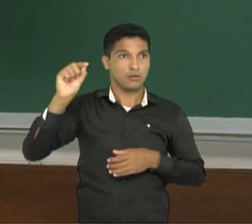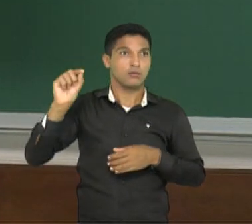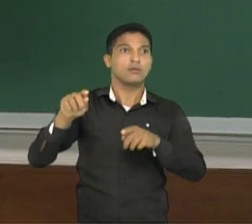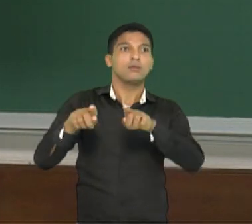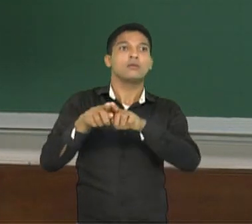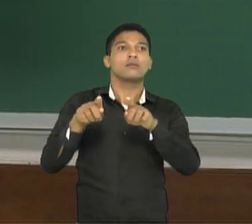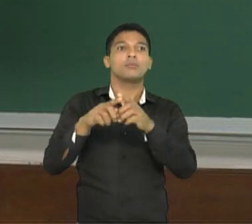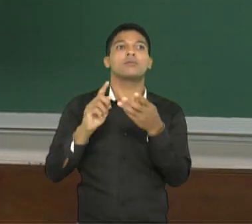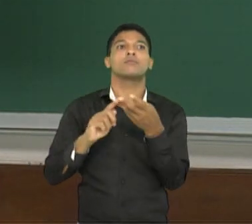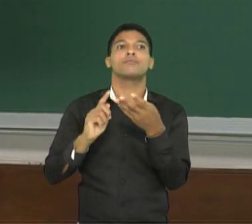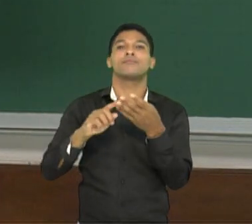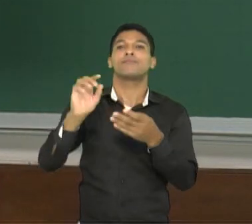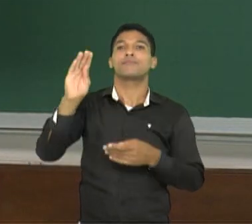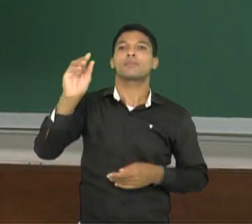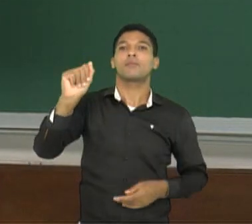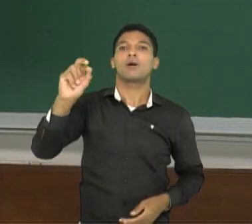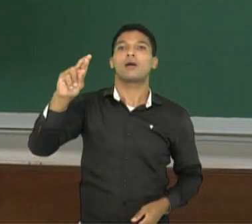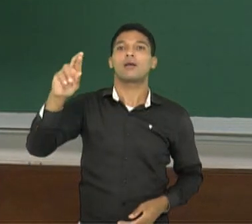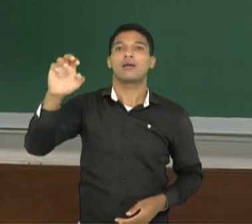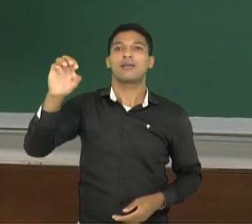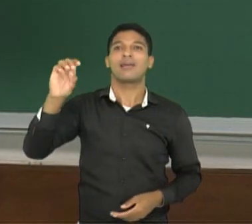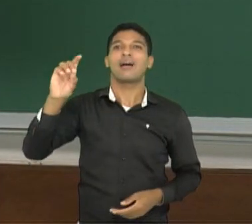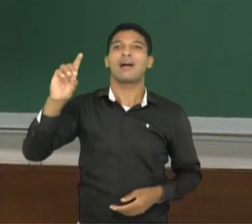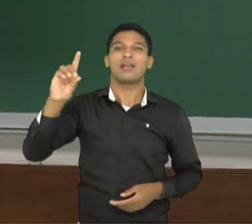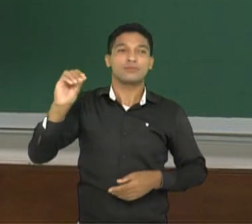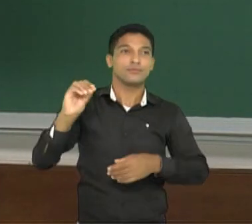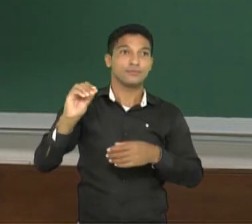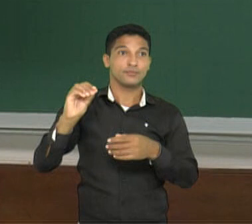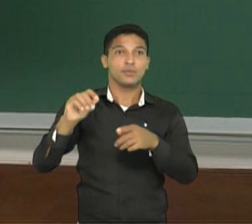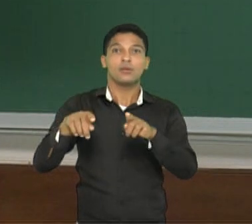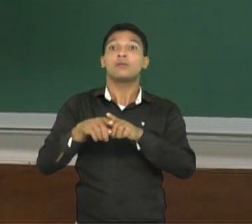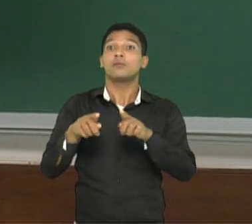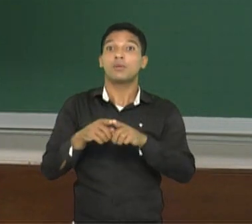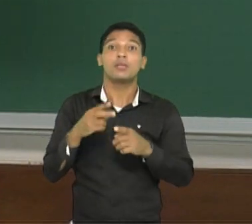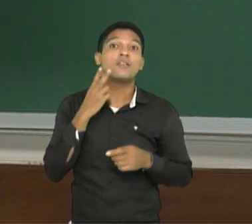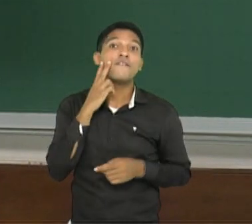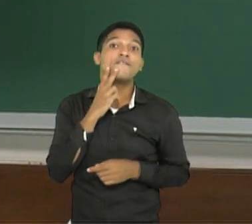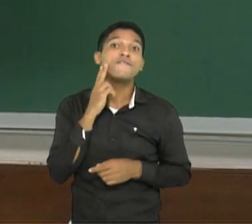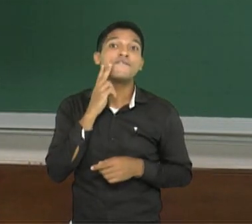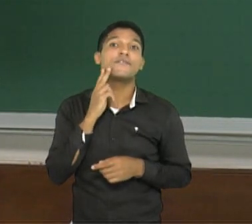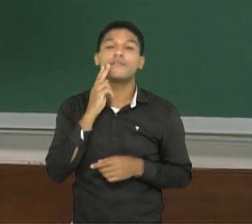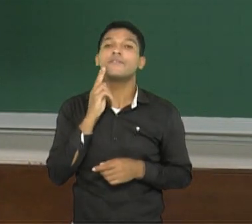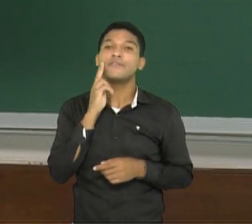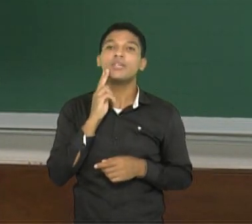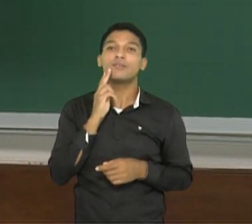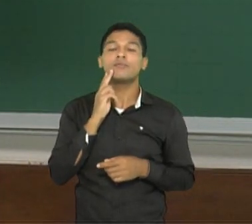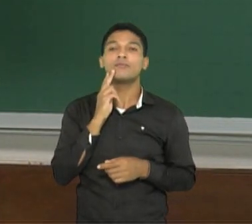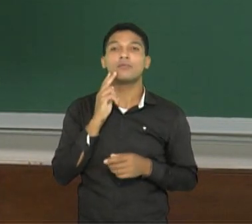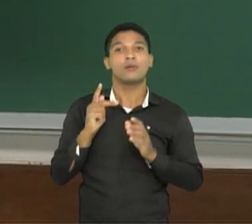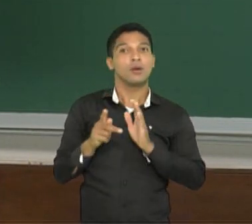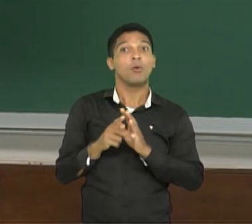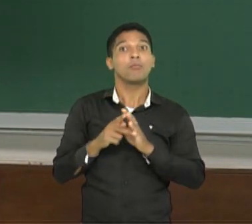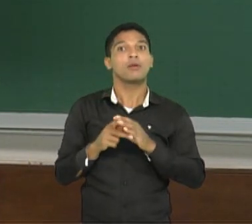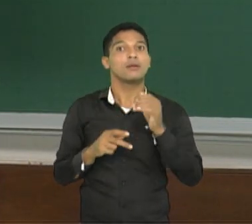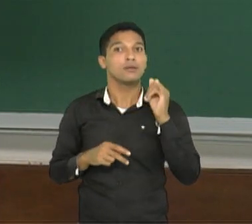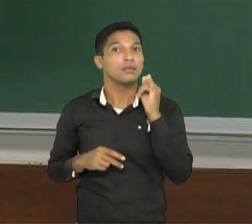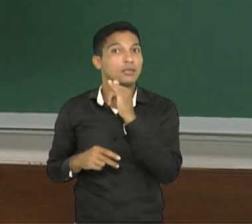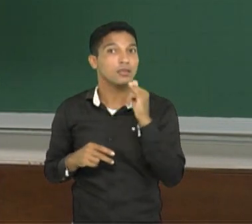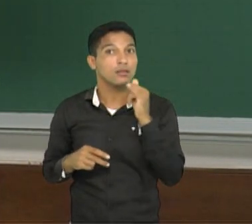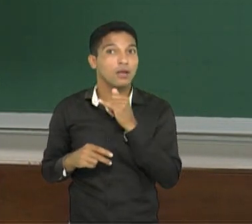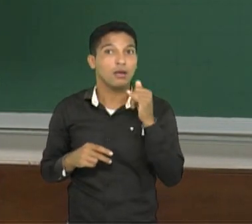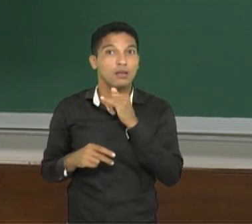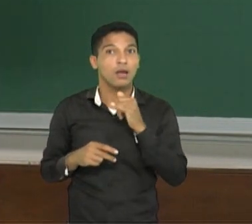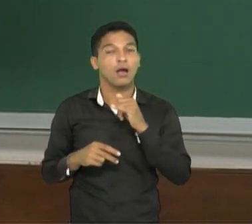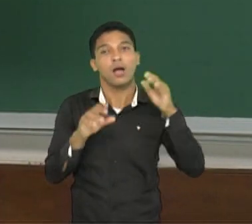do litoral, né? A produção de vinho também, que é um costume trazido pelos imigrantes italianos espalhados aí por toda a